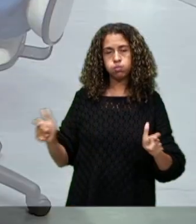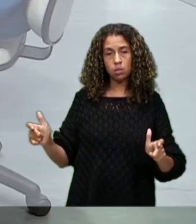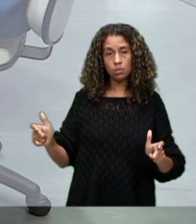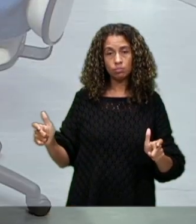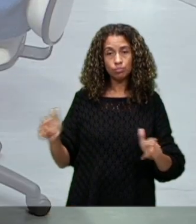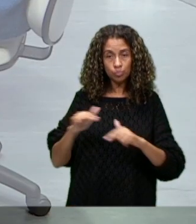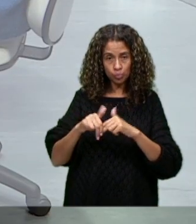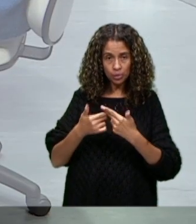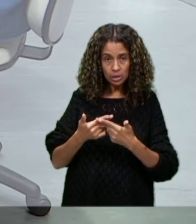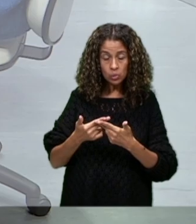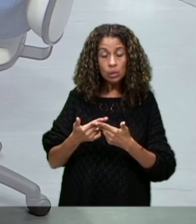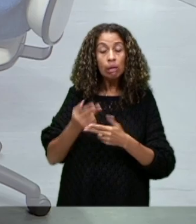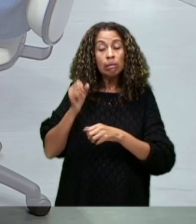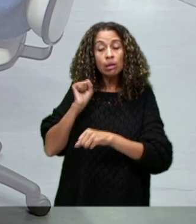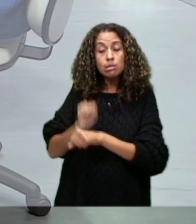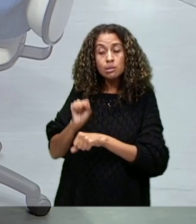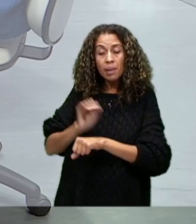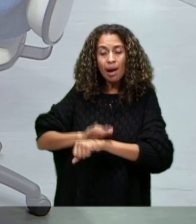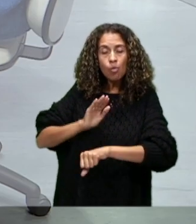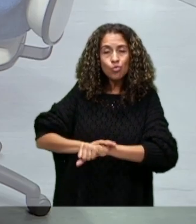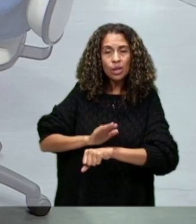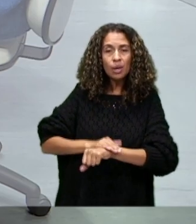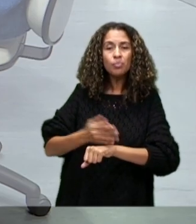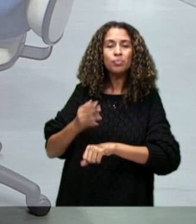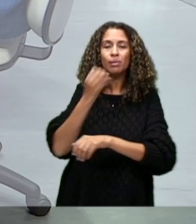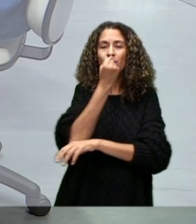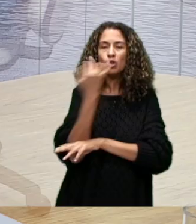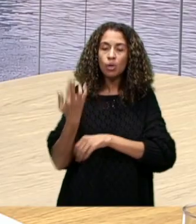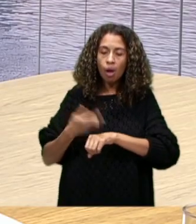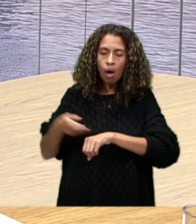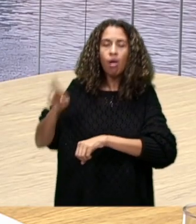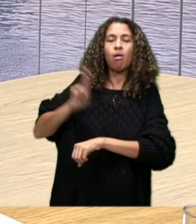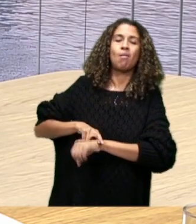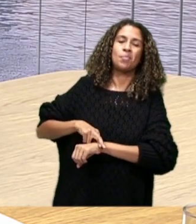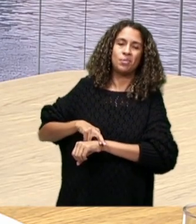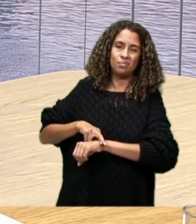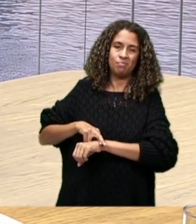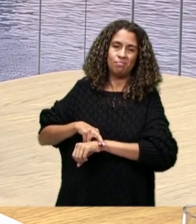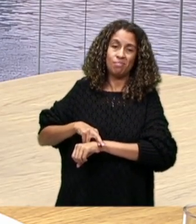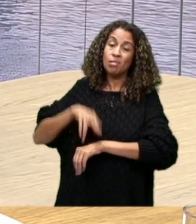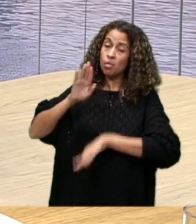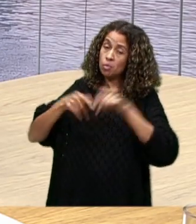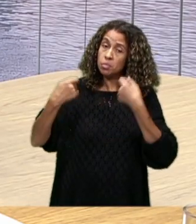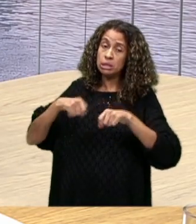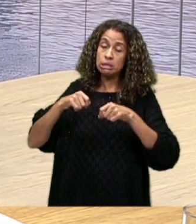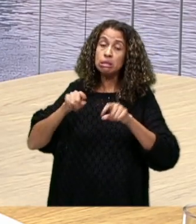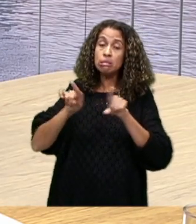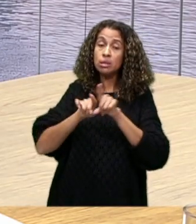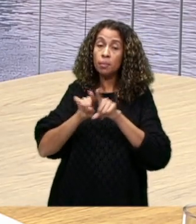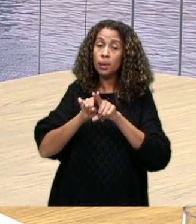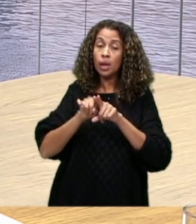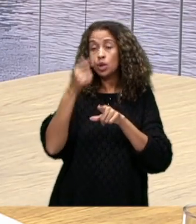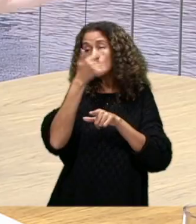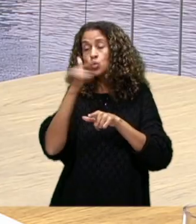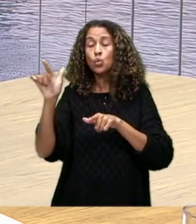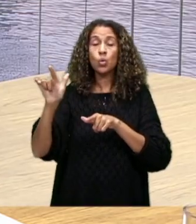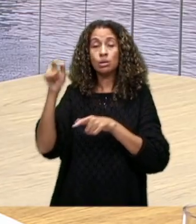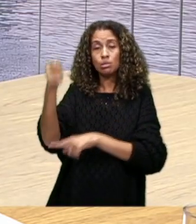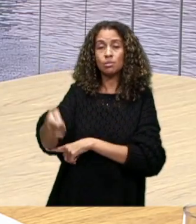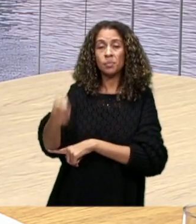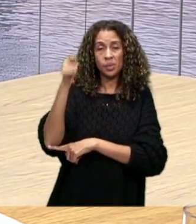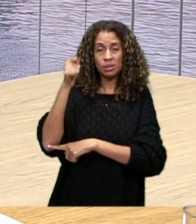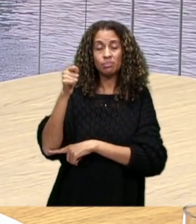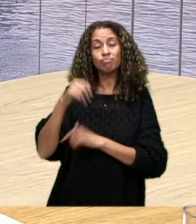dado esse tempo de reposição da natureza? Quem sabe isso tenha que ser aplicado também às demais formas, mas aí